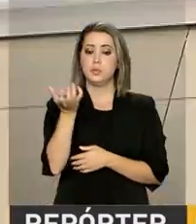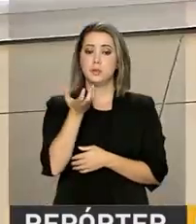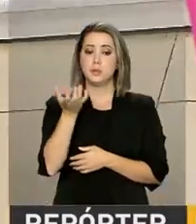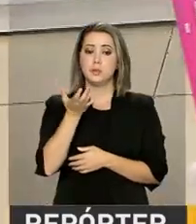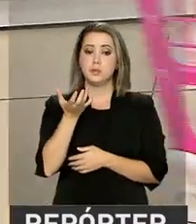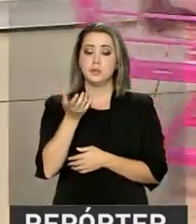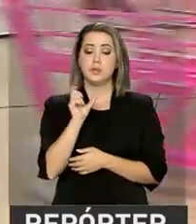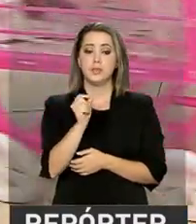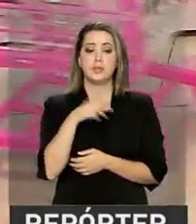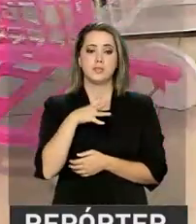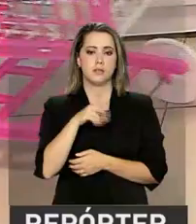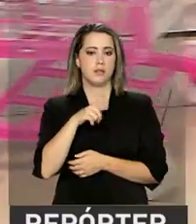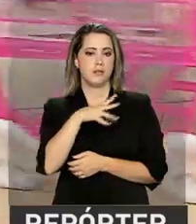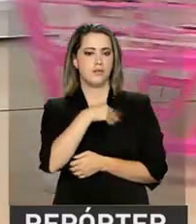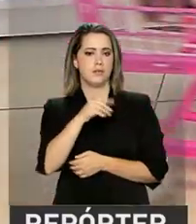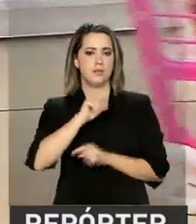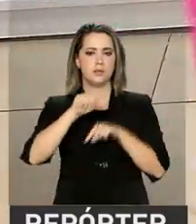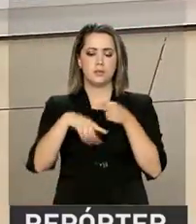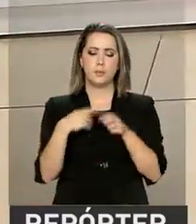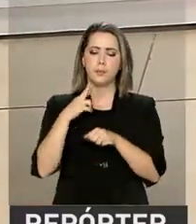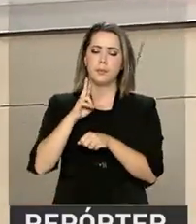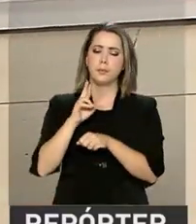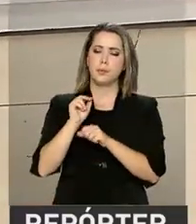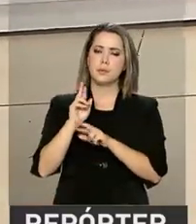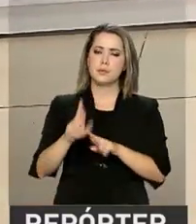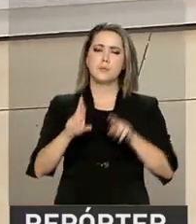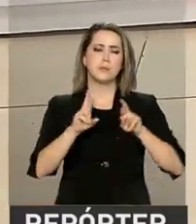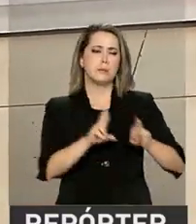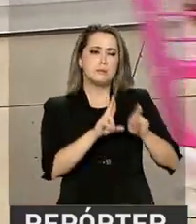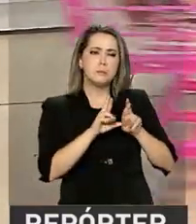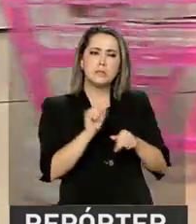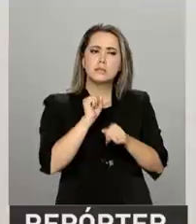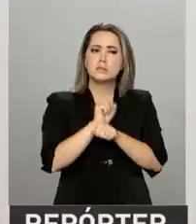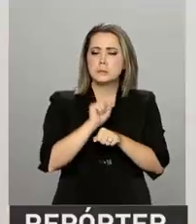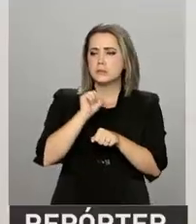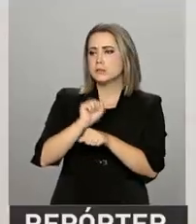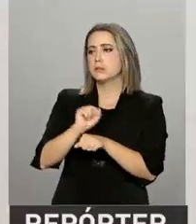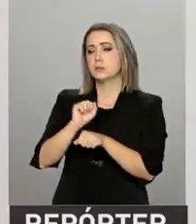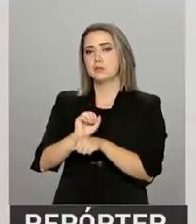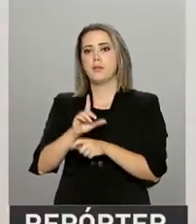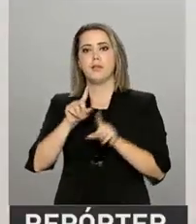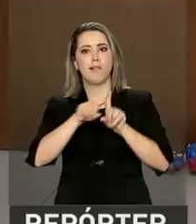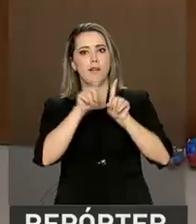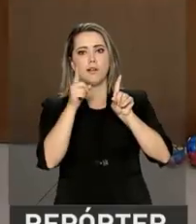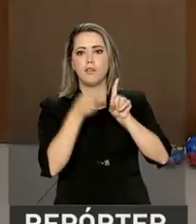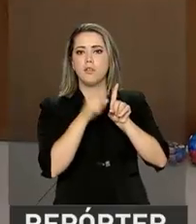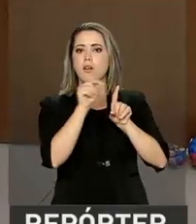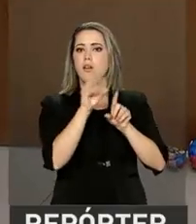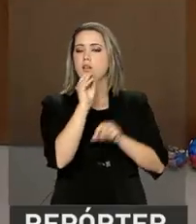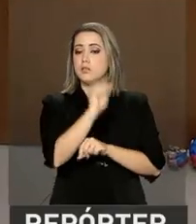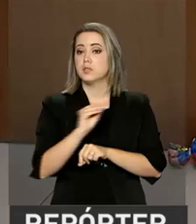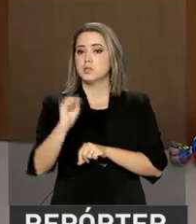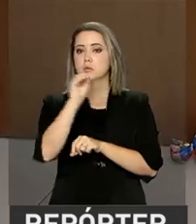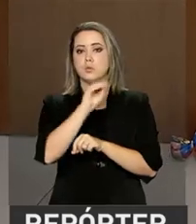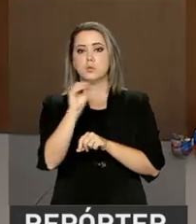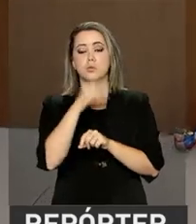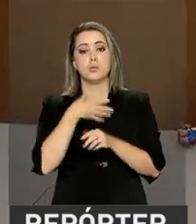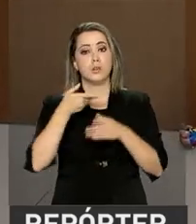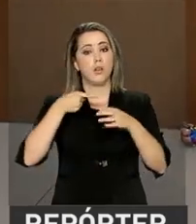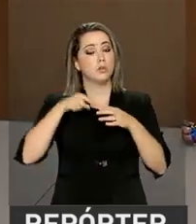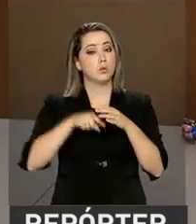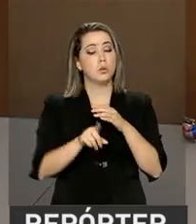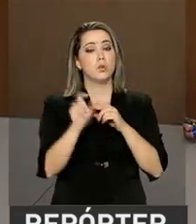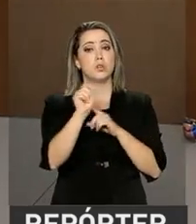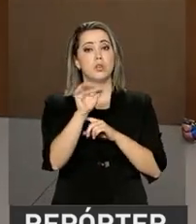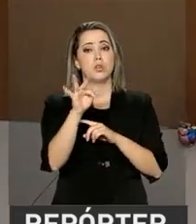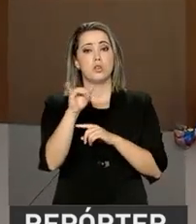filhos e depois de um longo período de espera pela gravidez por meio natural a empresária fez um tratamento de fertilização